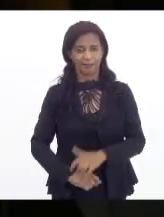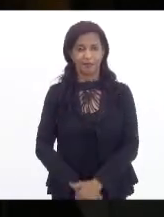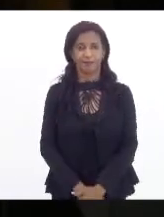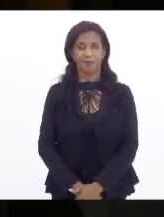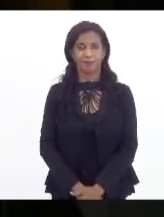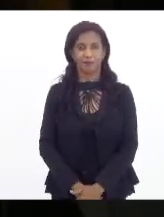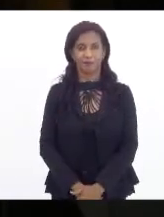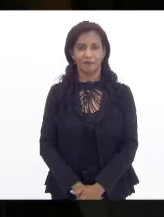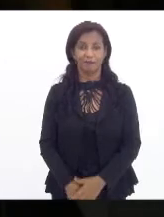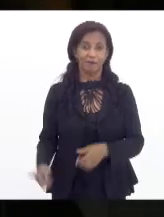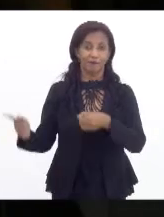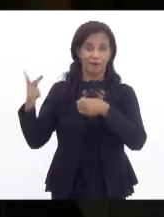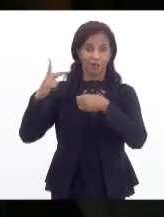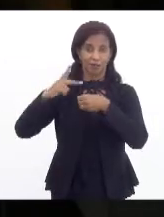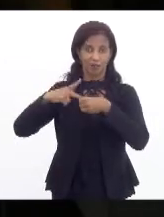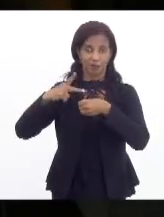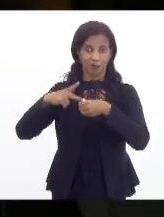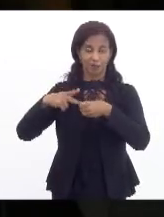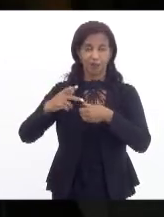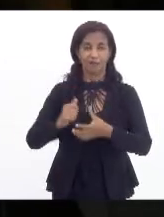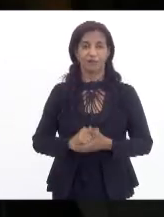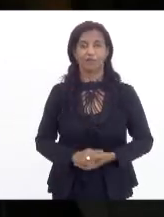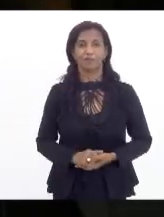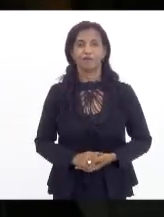a Petrobras,